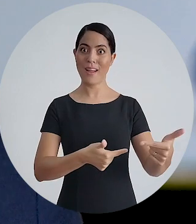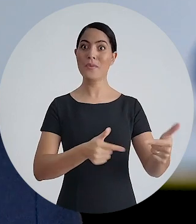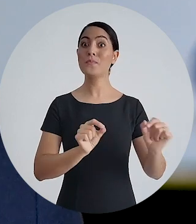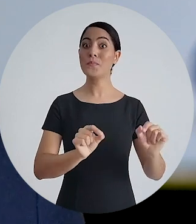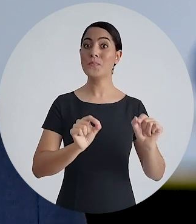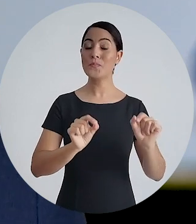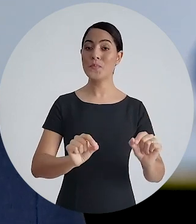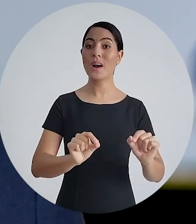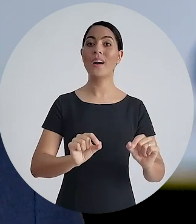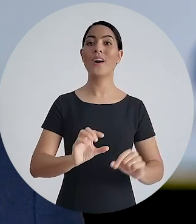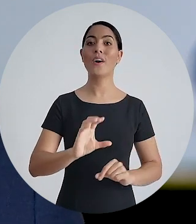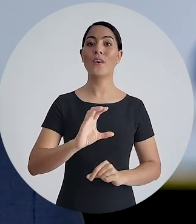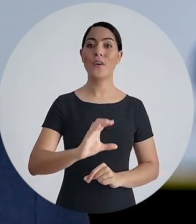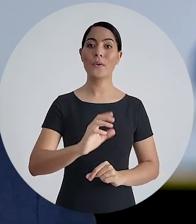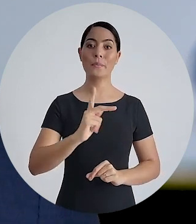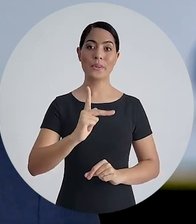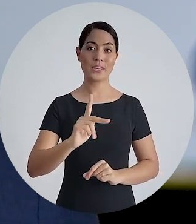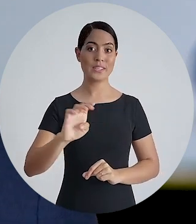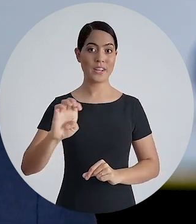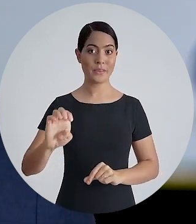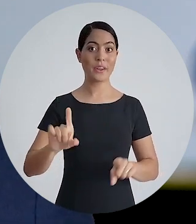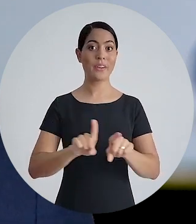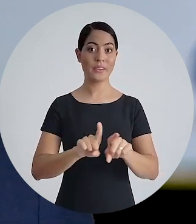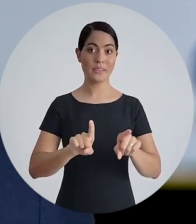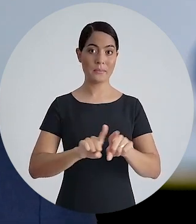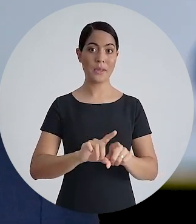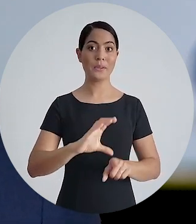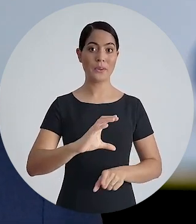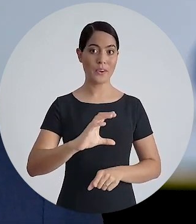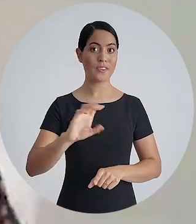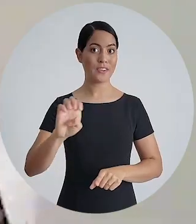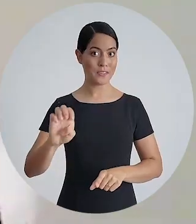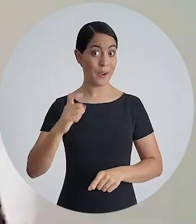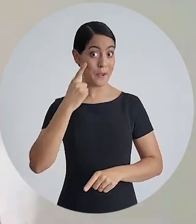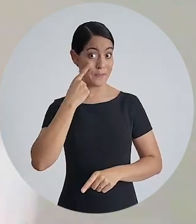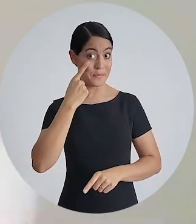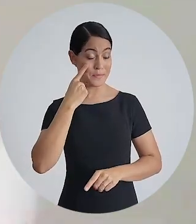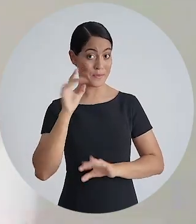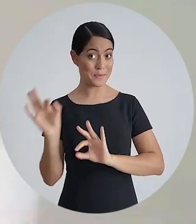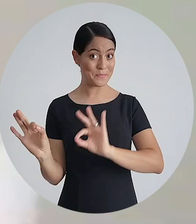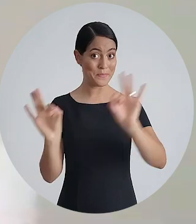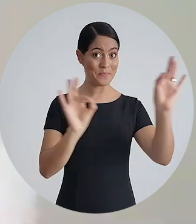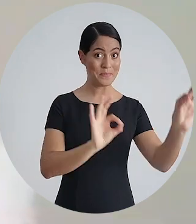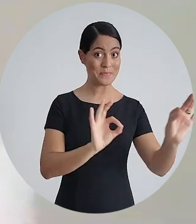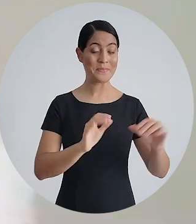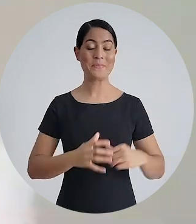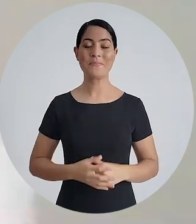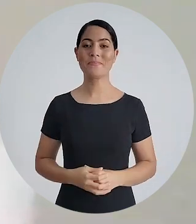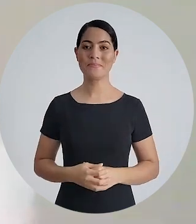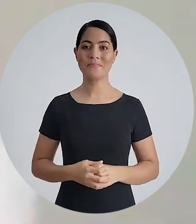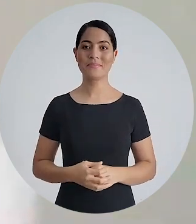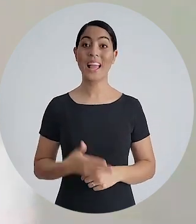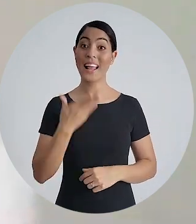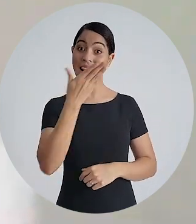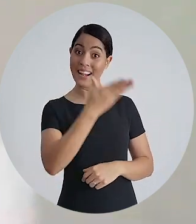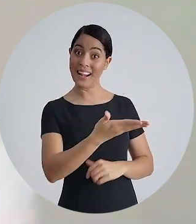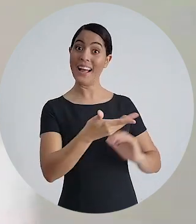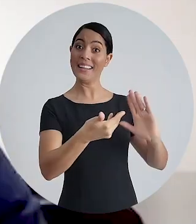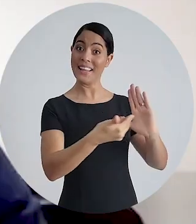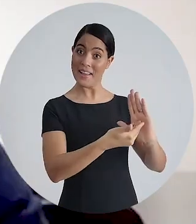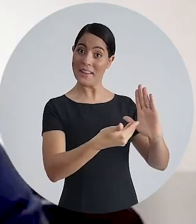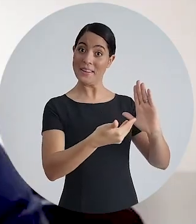Código Eleitoral e do processo eleitoral. Acompanhe. Nós já tivemos a implantação na Câmara